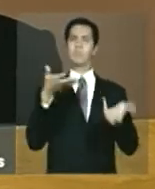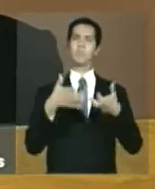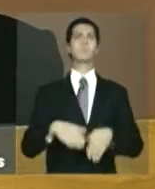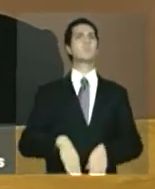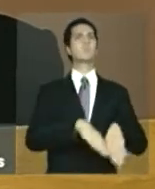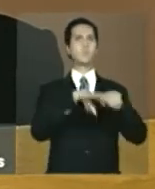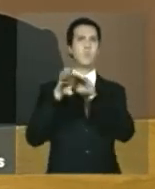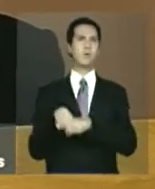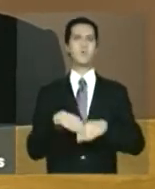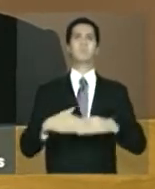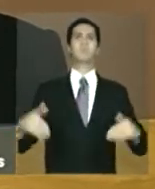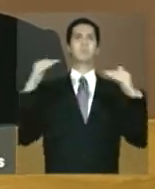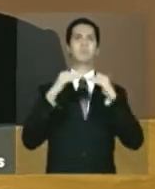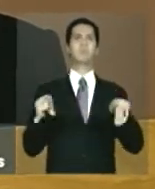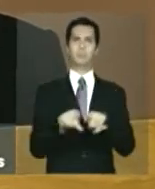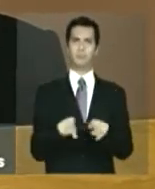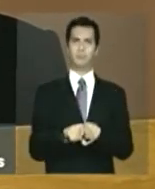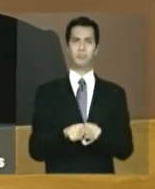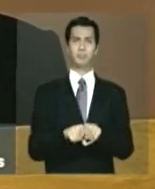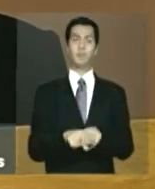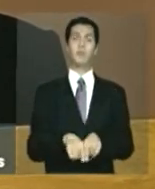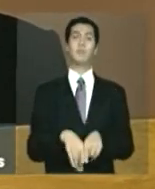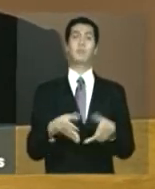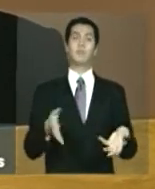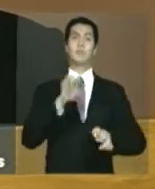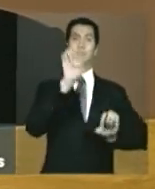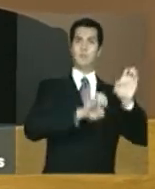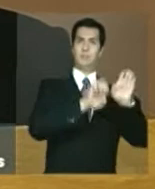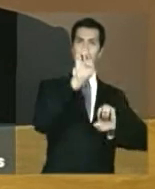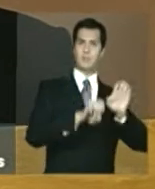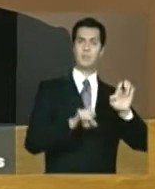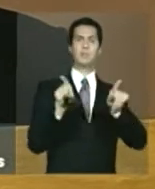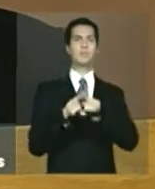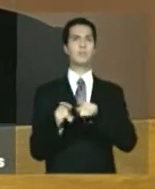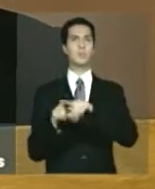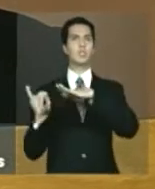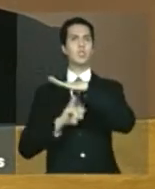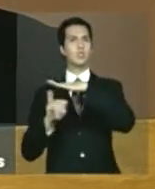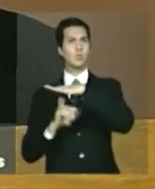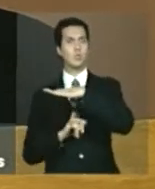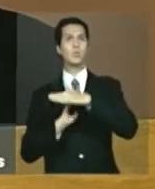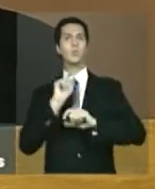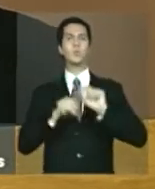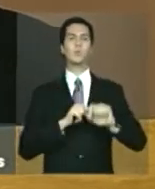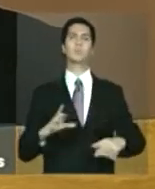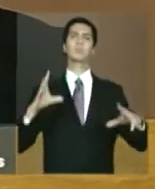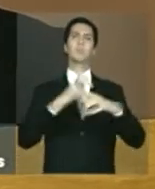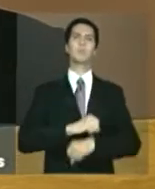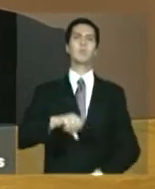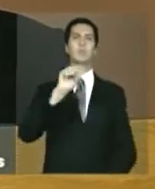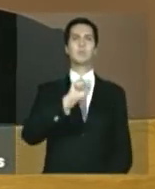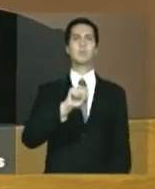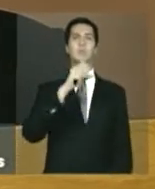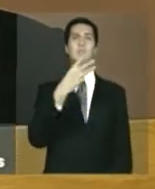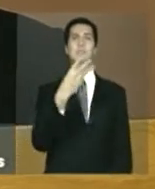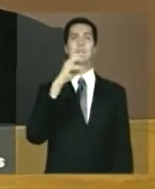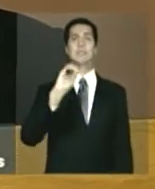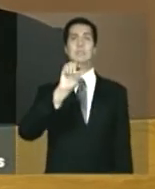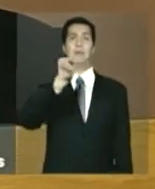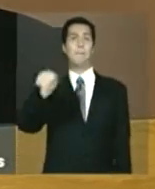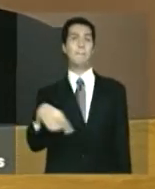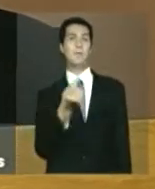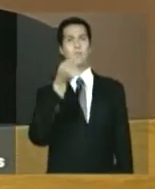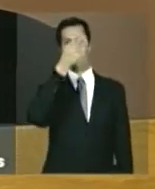empresas e instituições representam mais de 830.000 trabalhadoras